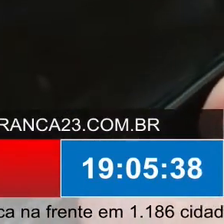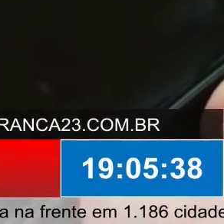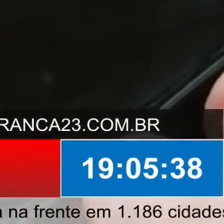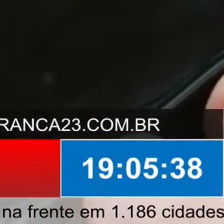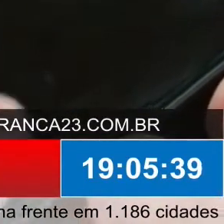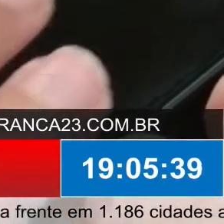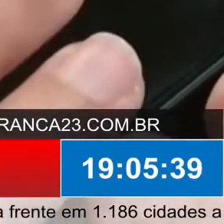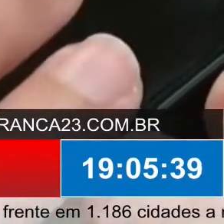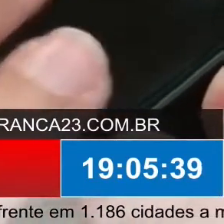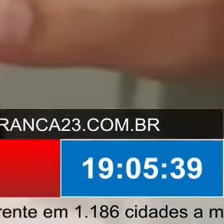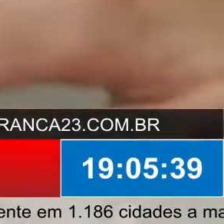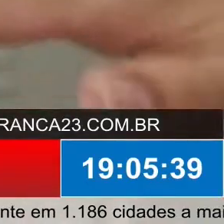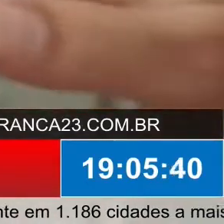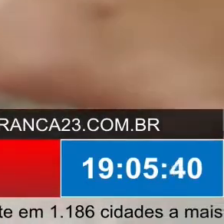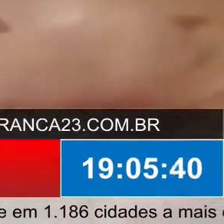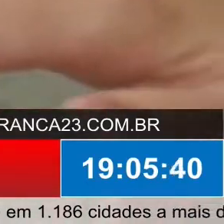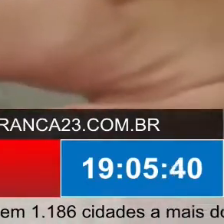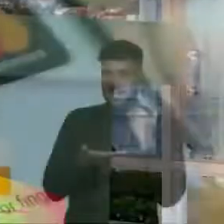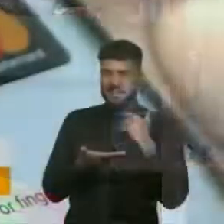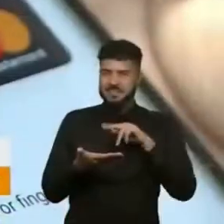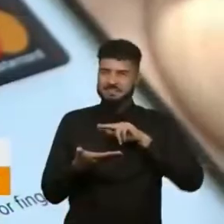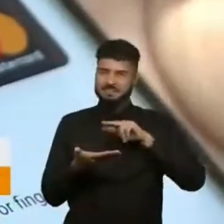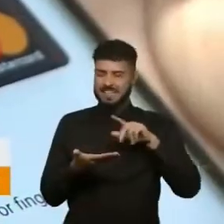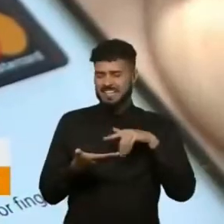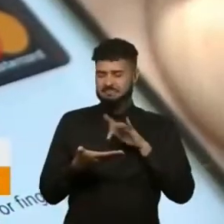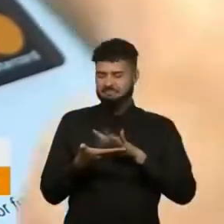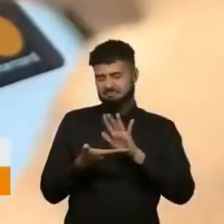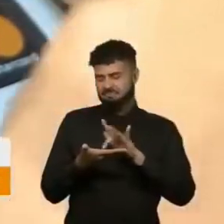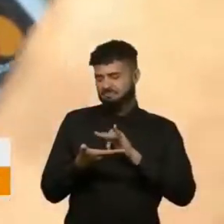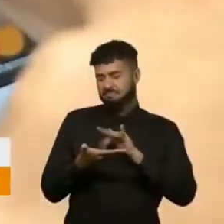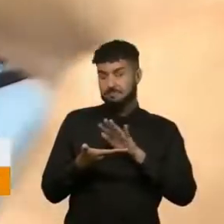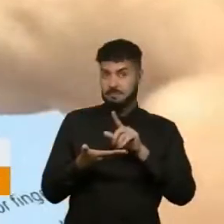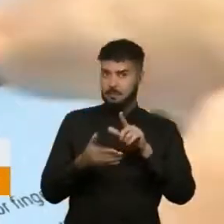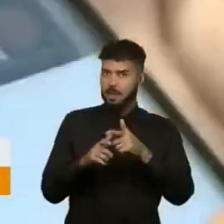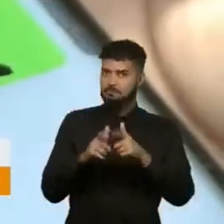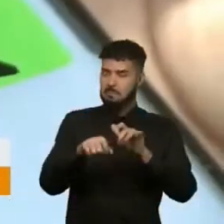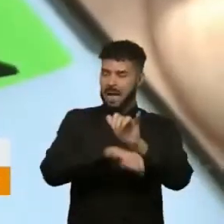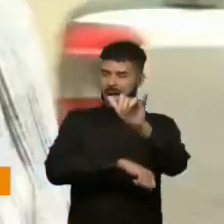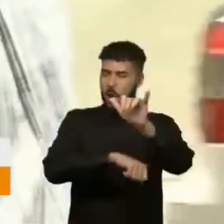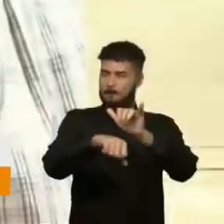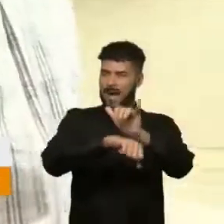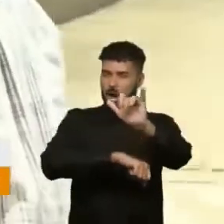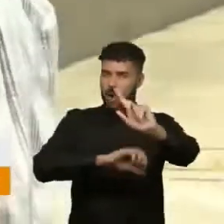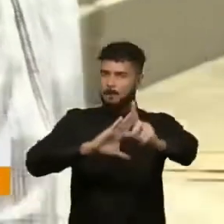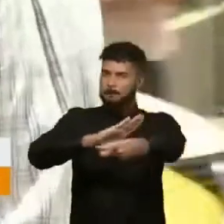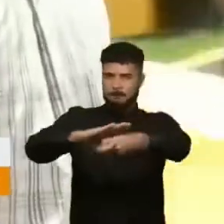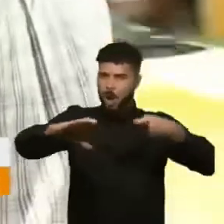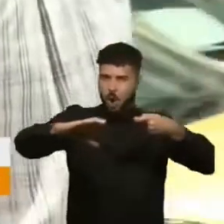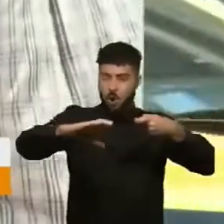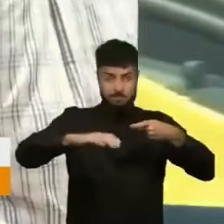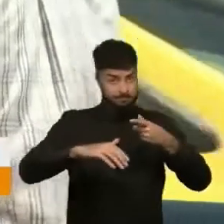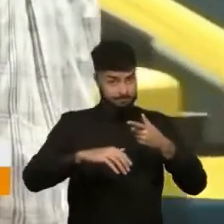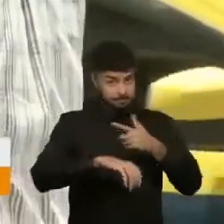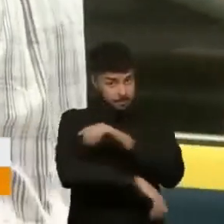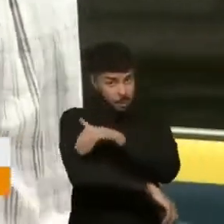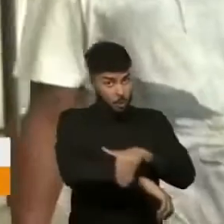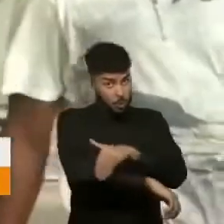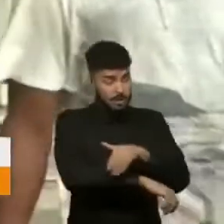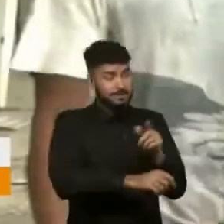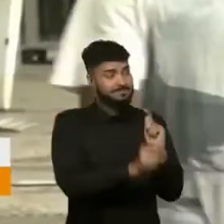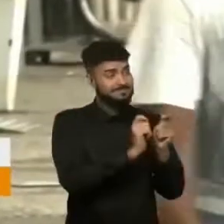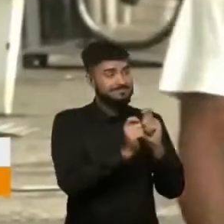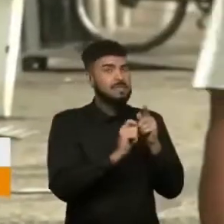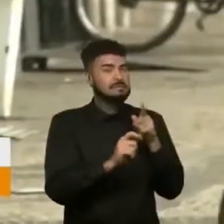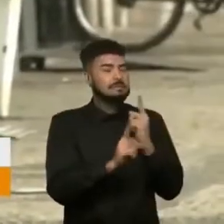mostra você no JR23. Cresceu também a quantidade de golpes. Nas ruas não é difícil achar quem já